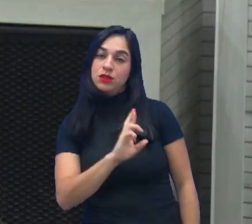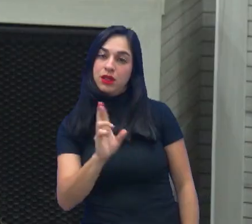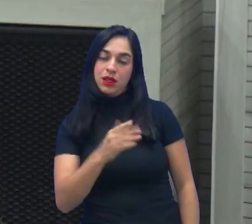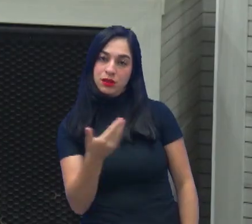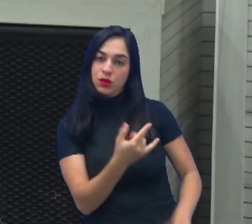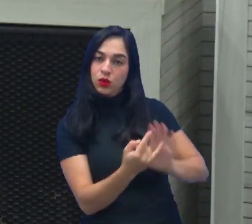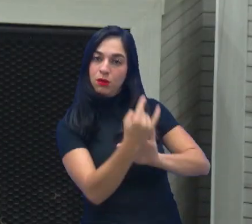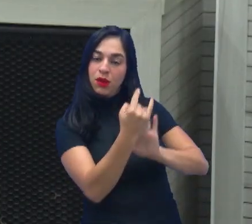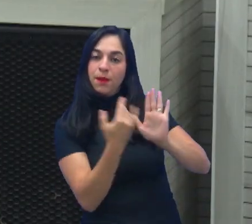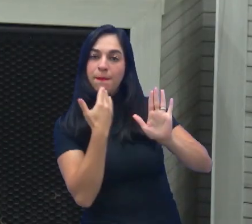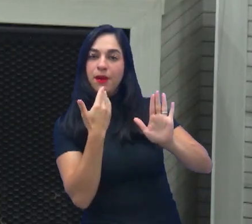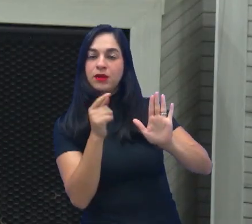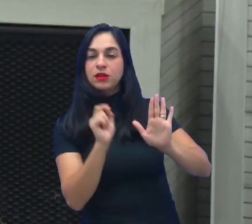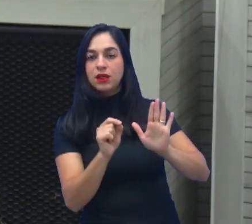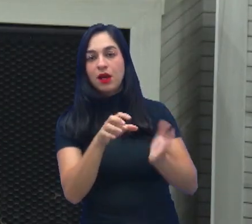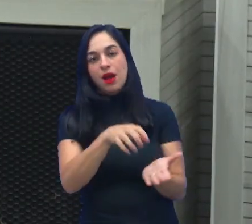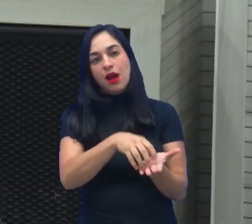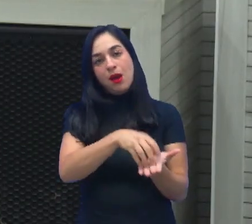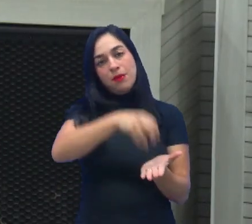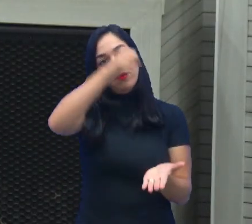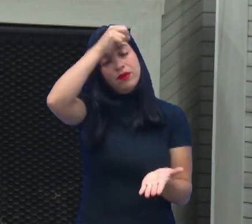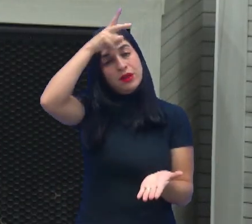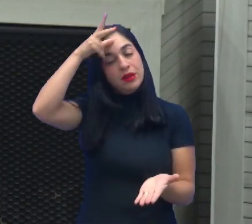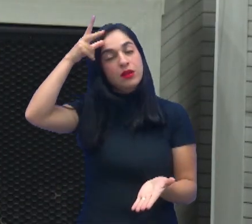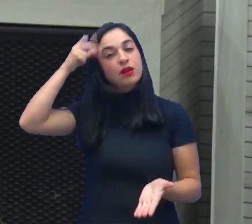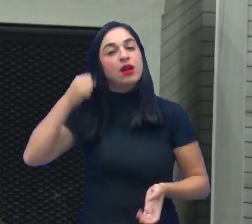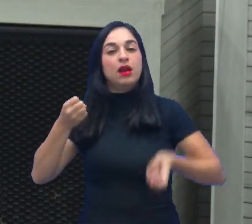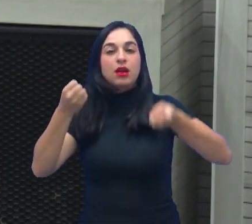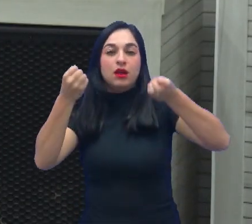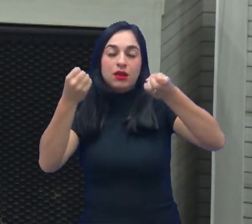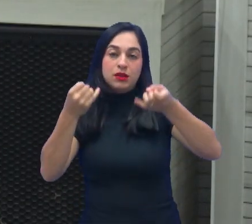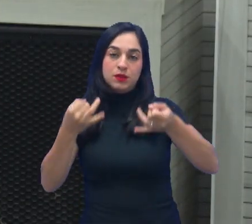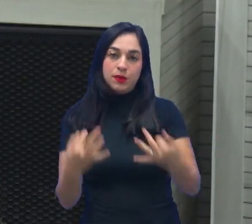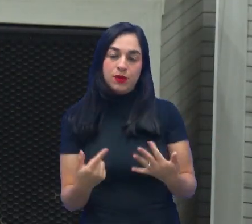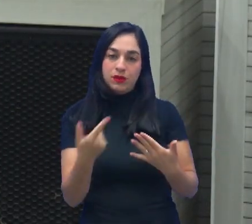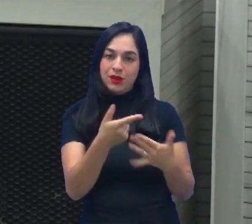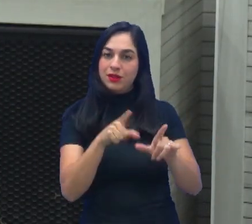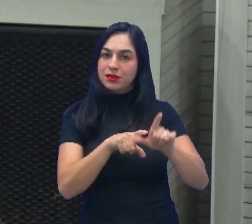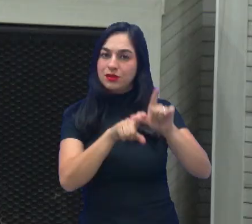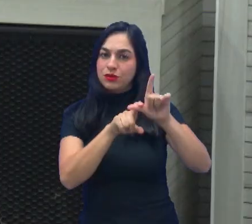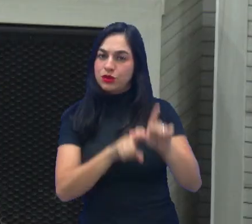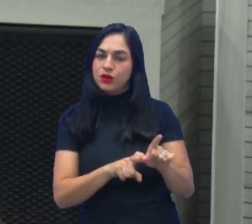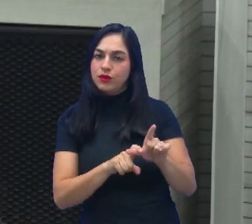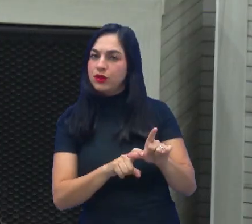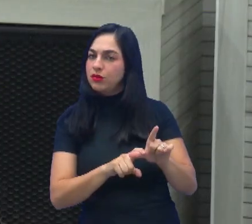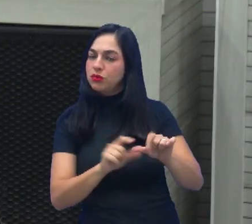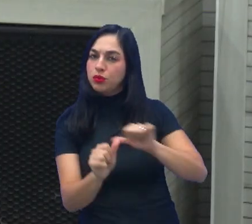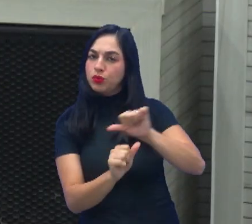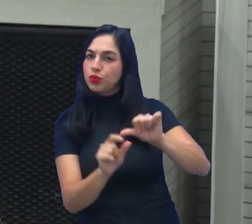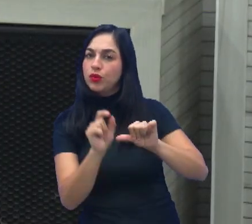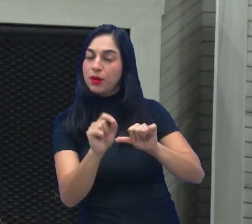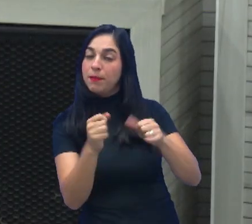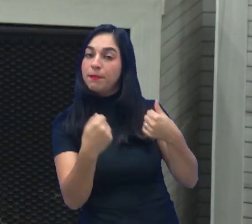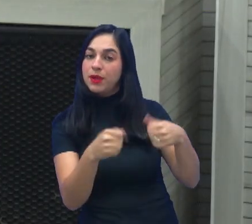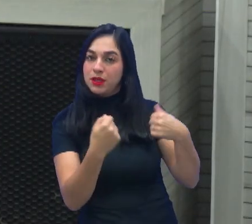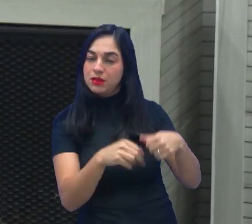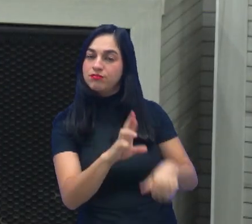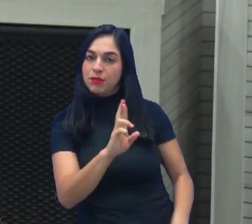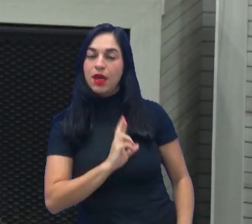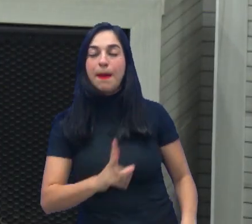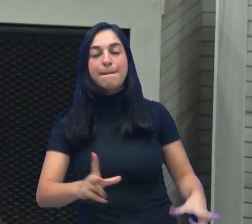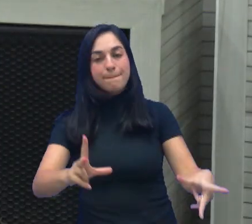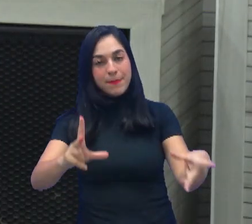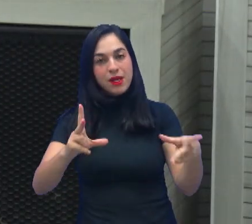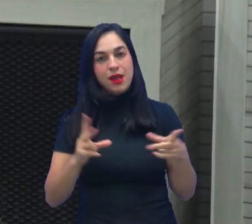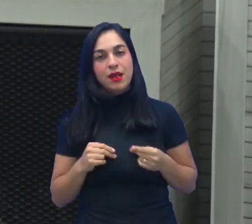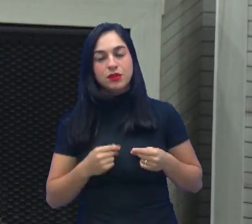a Prefeitura responda qual é a atualização dessa dívida, porque a Prefeitura merece receber de volta o dinheiro que